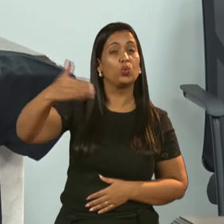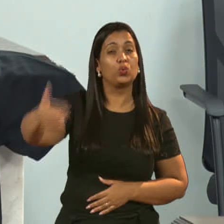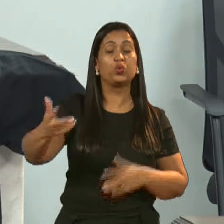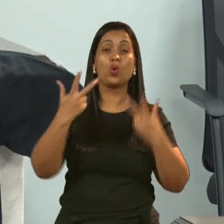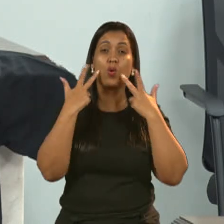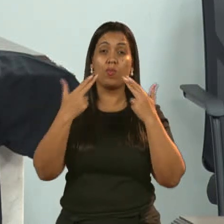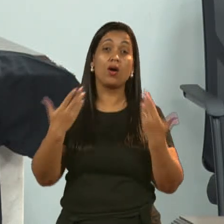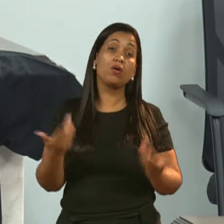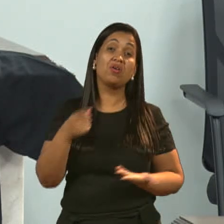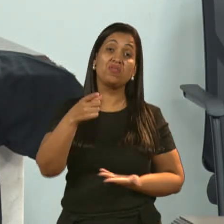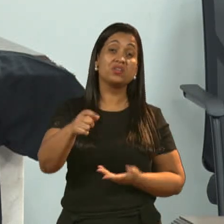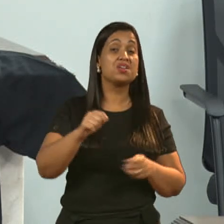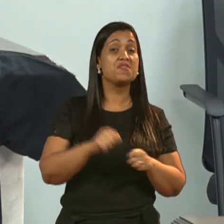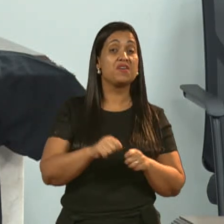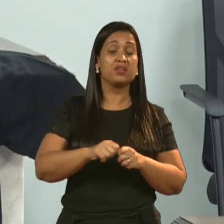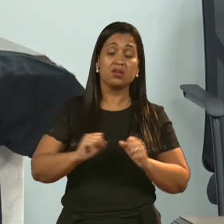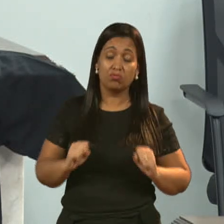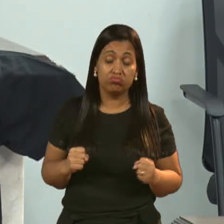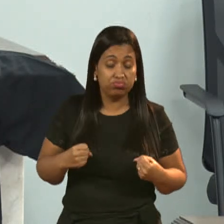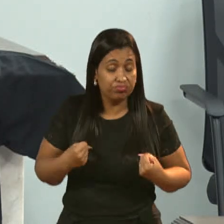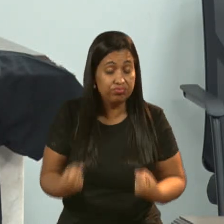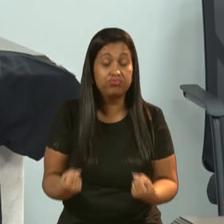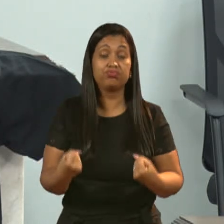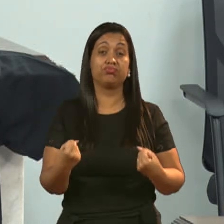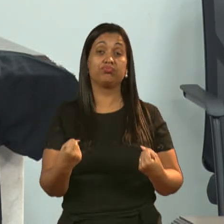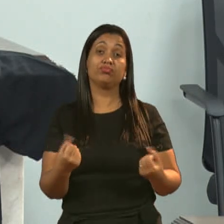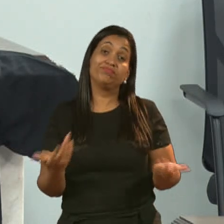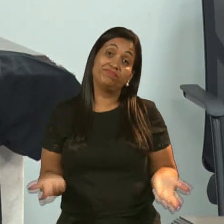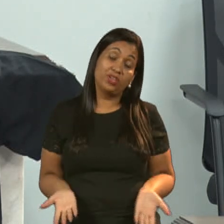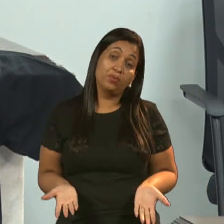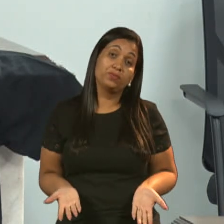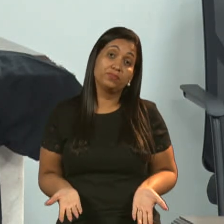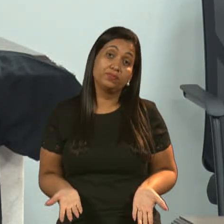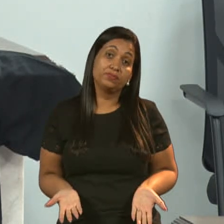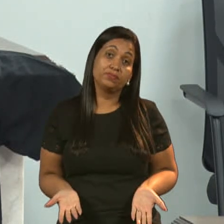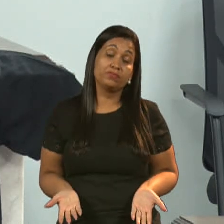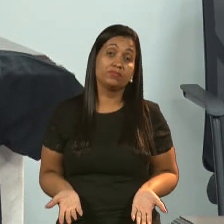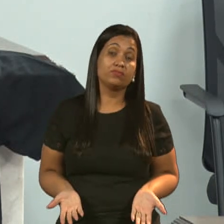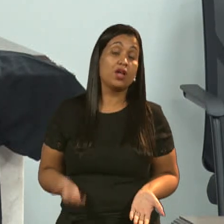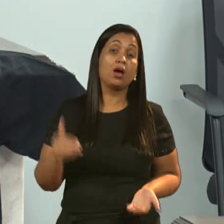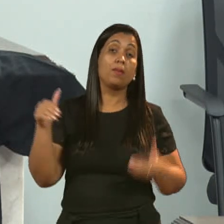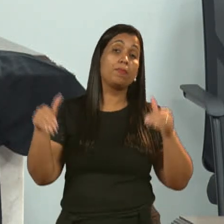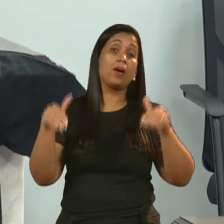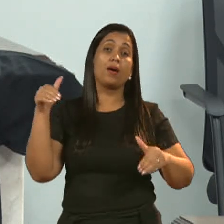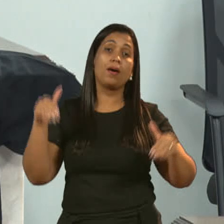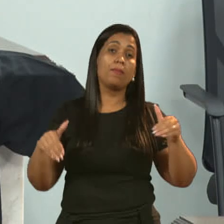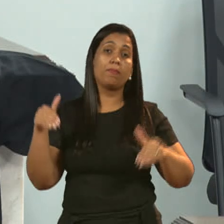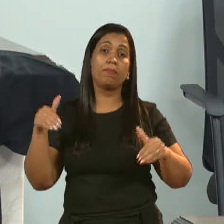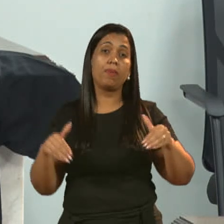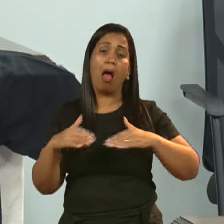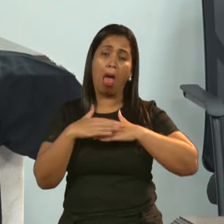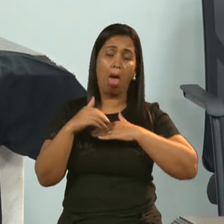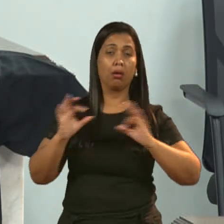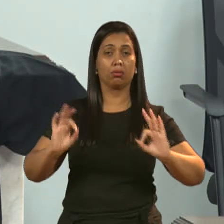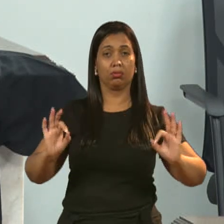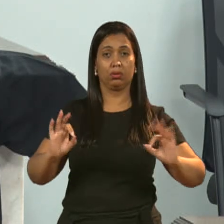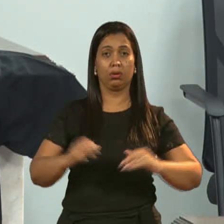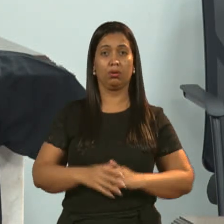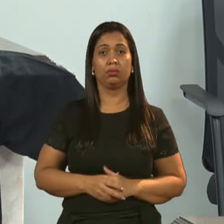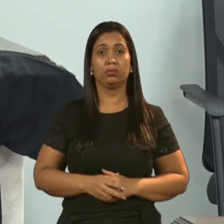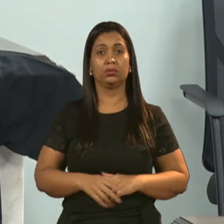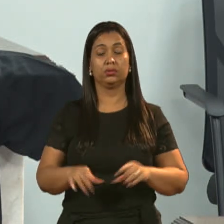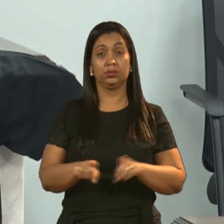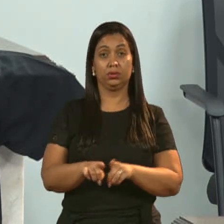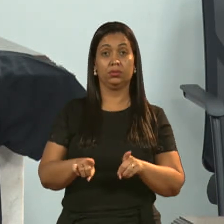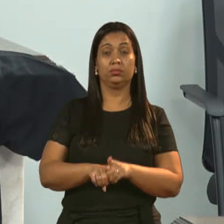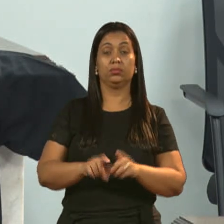fazer um esforço muito grande. Então, assim, não faço apelo melancólico nem apelativo, muito pelo contrário. Eu sempre fui